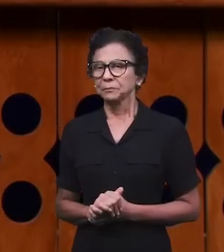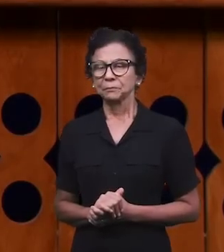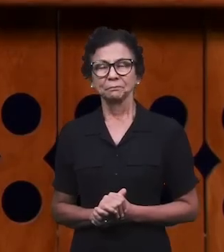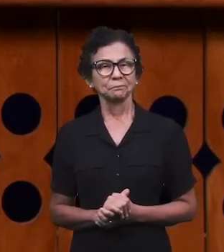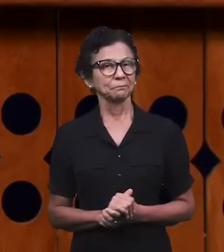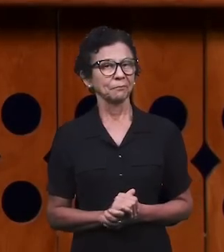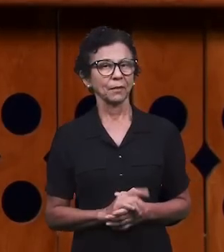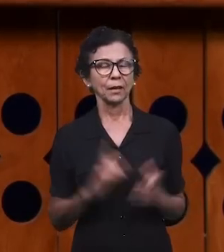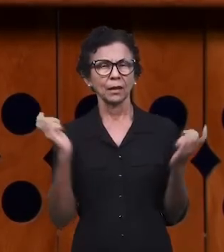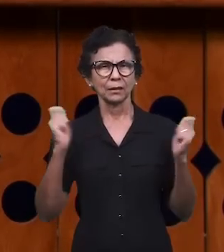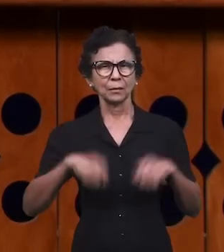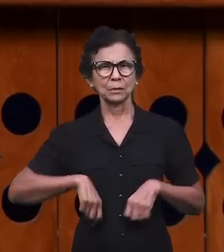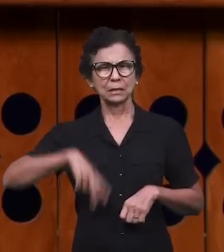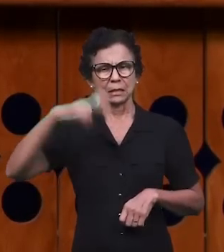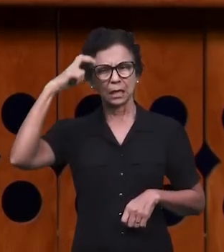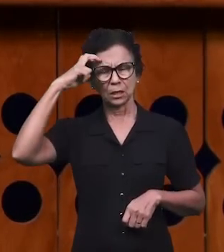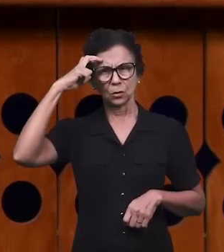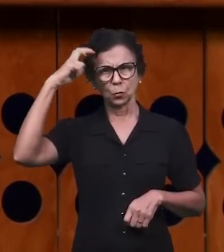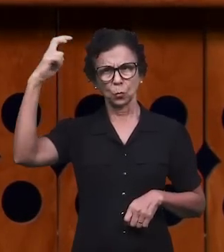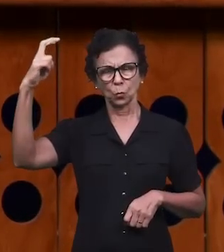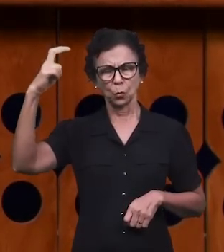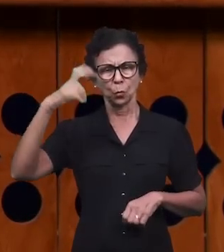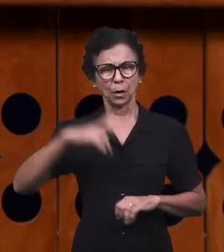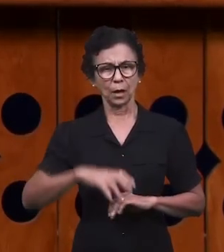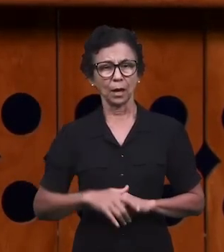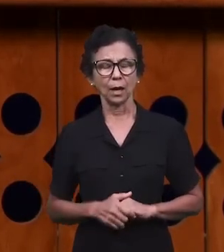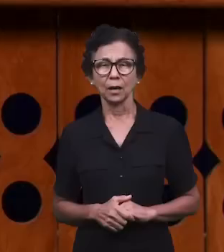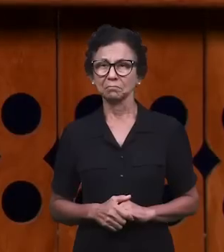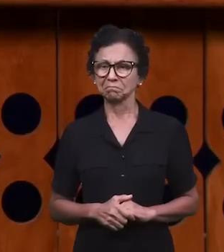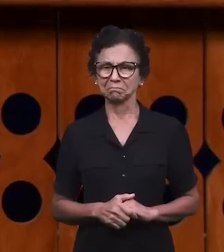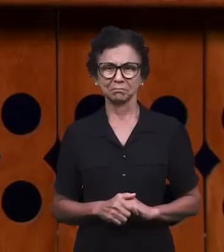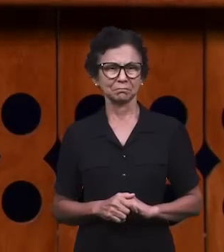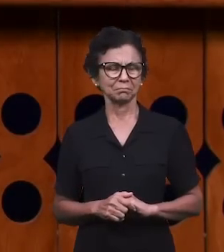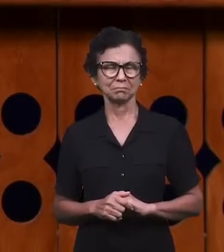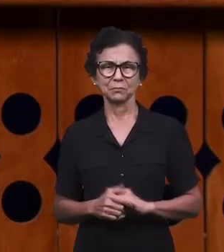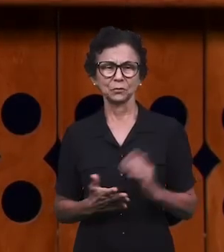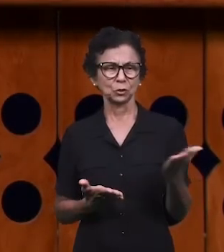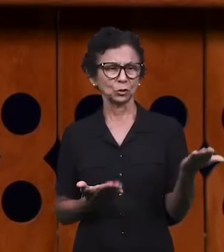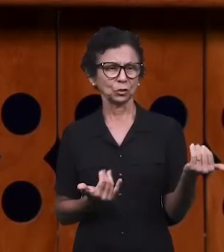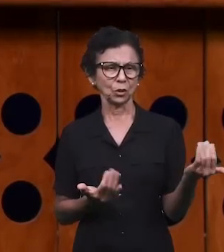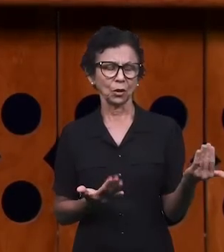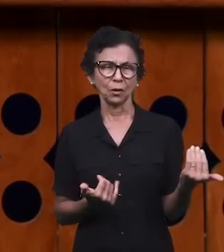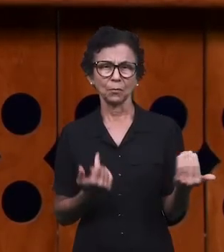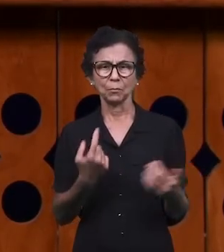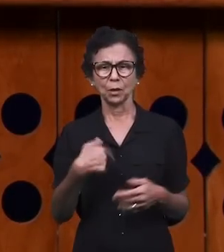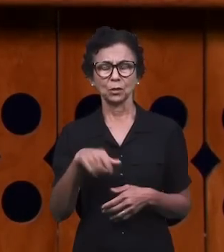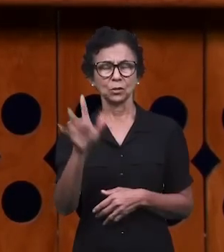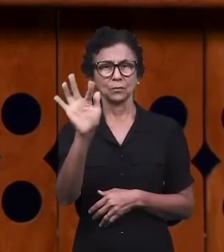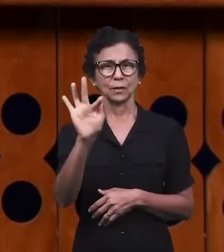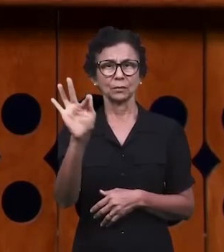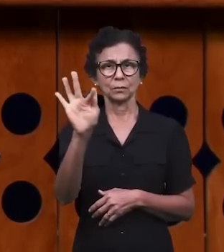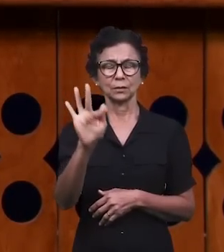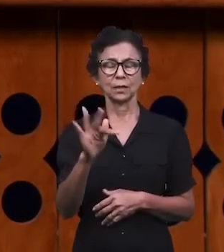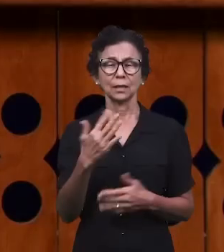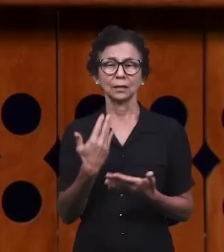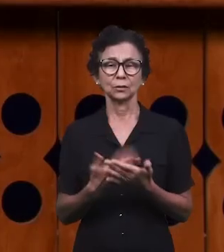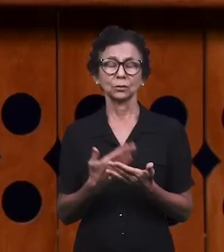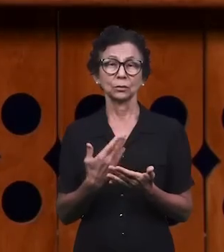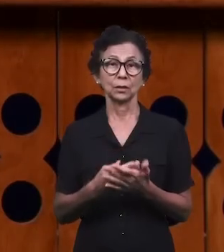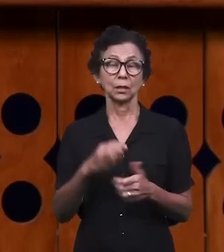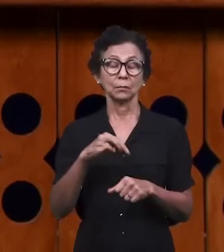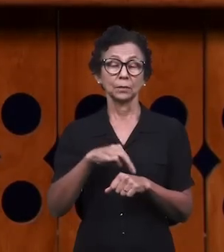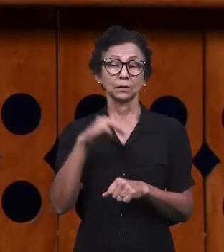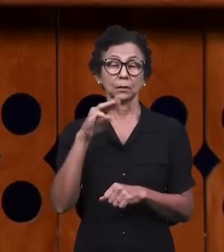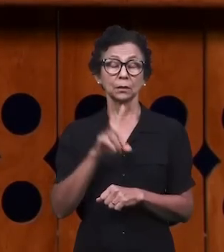intelectual humana, sapiência nenhuma humana dos jovens. Você pode ir para a faculdade, fazer mestrado,